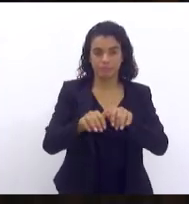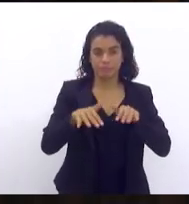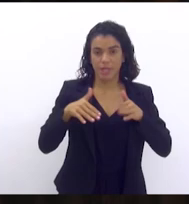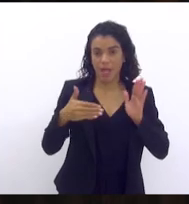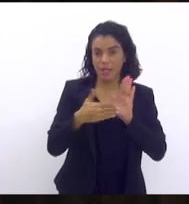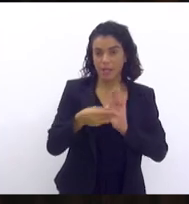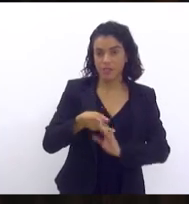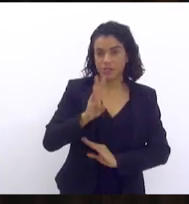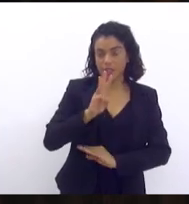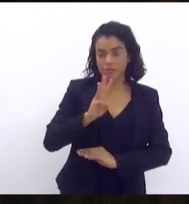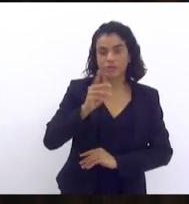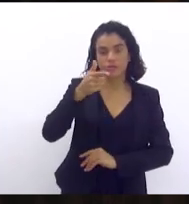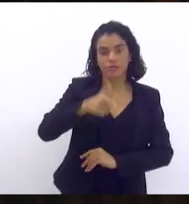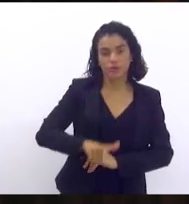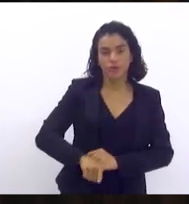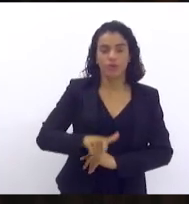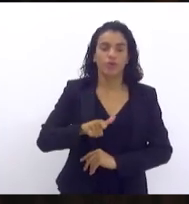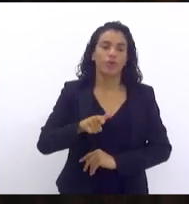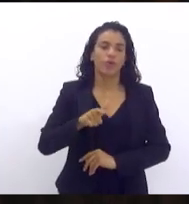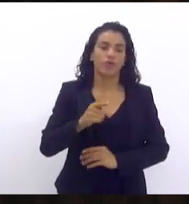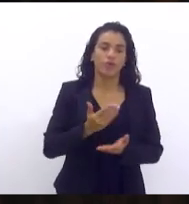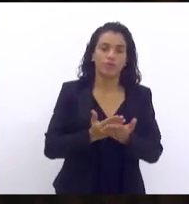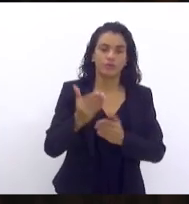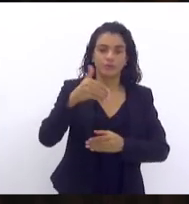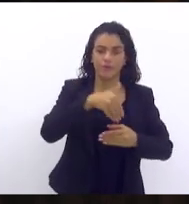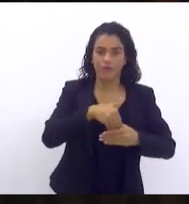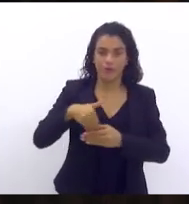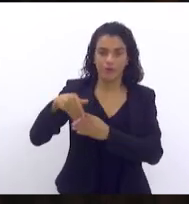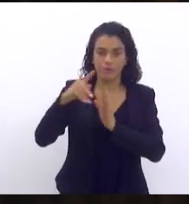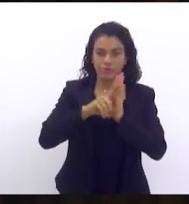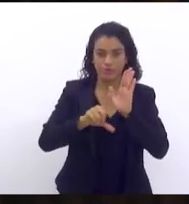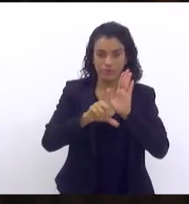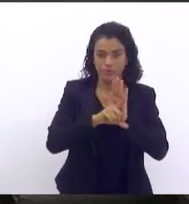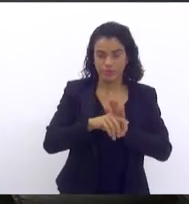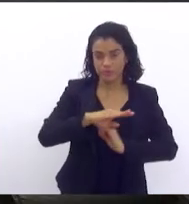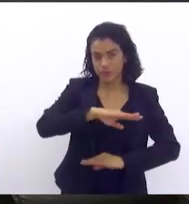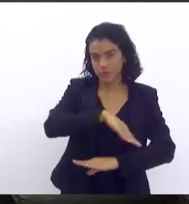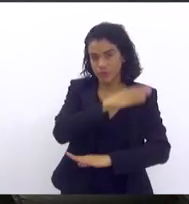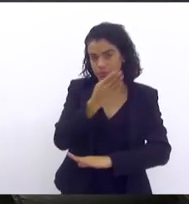sessão até às 15 horas, quando retornaremos com a ordem do dia. Está suspensa a sessão.